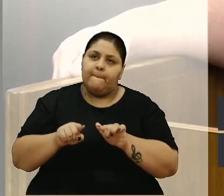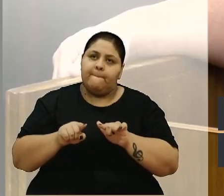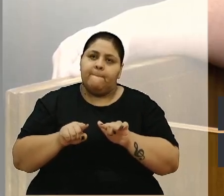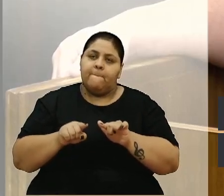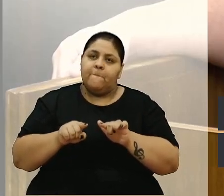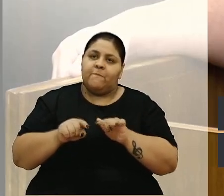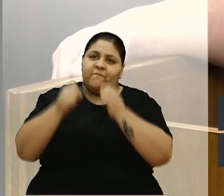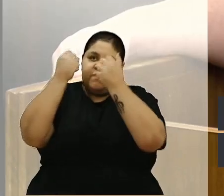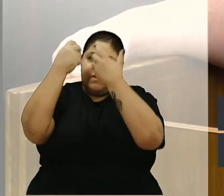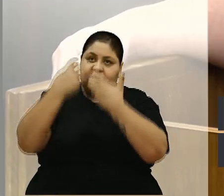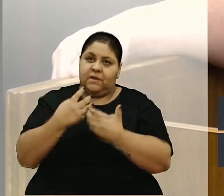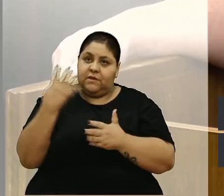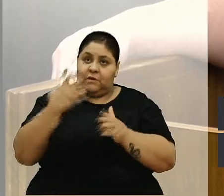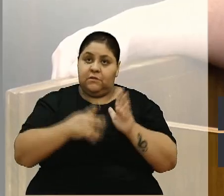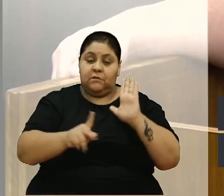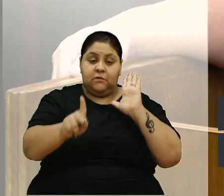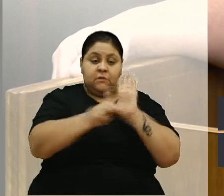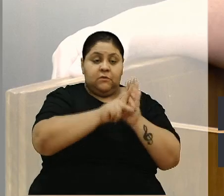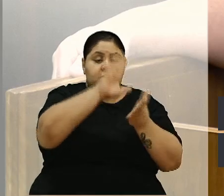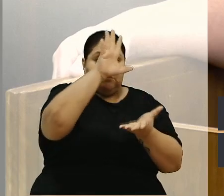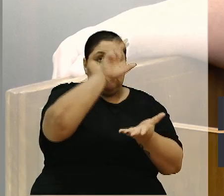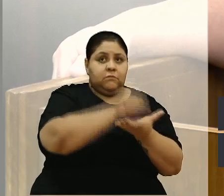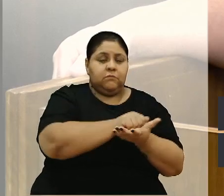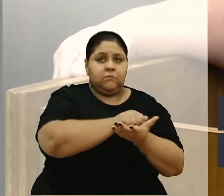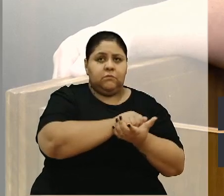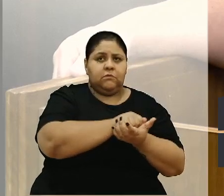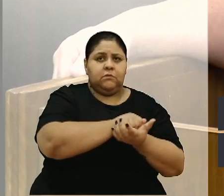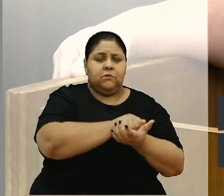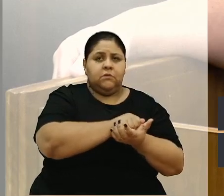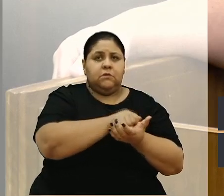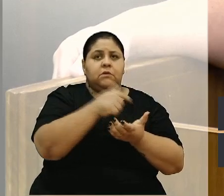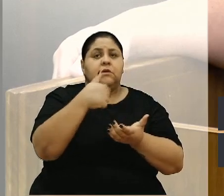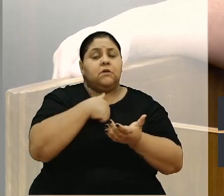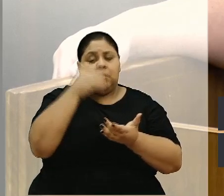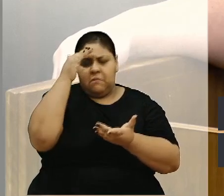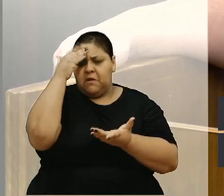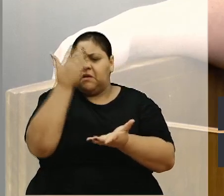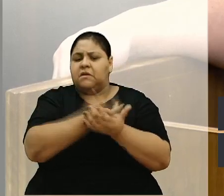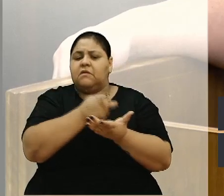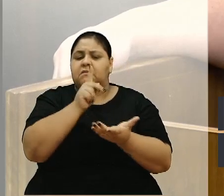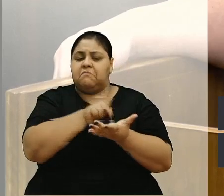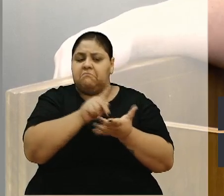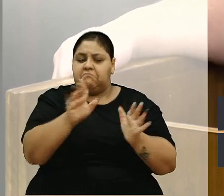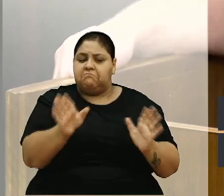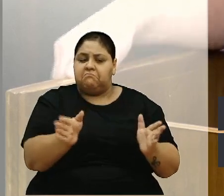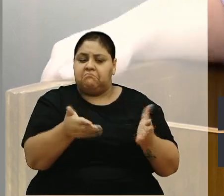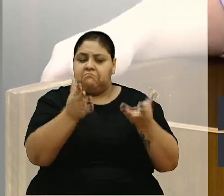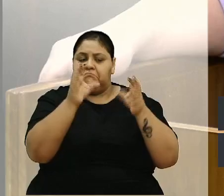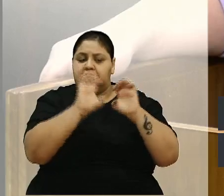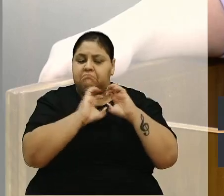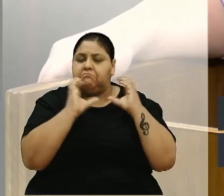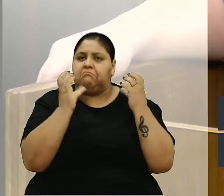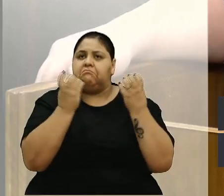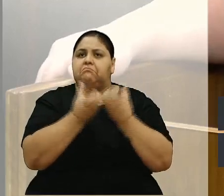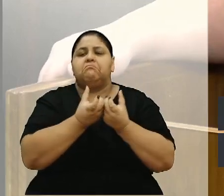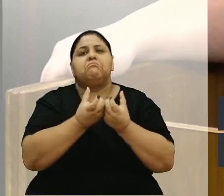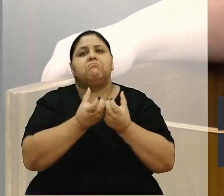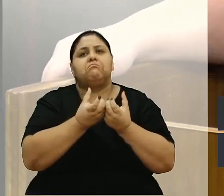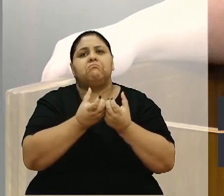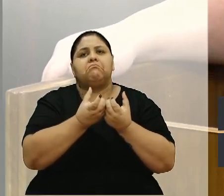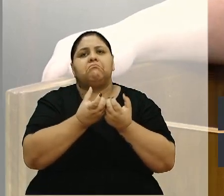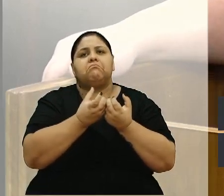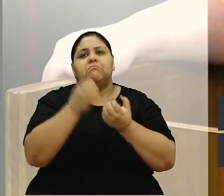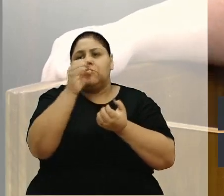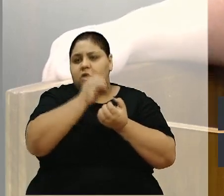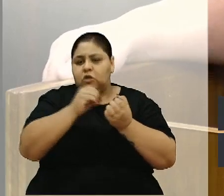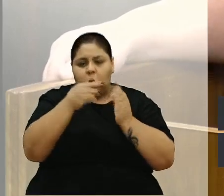coloquei 4 projetos, cadastrei 4 projetos, que eu tenho certeza absoluta que o engajamento da nossa comunidade vai dar em